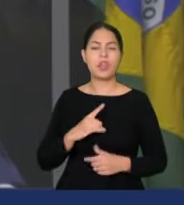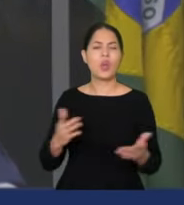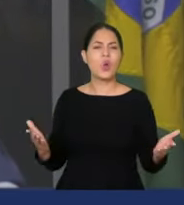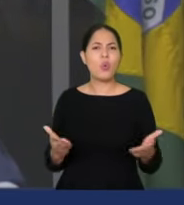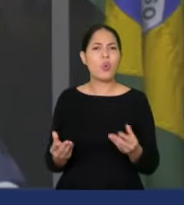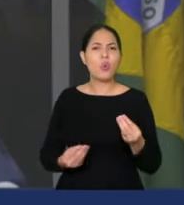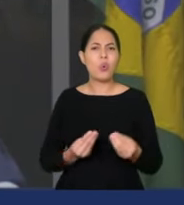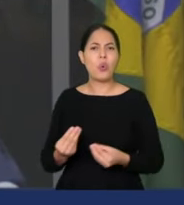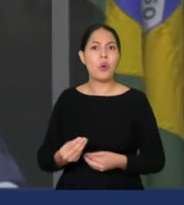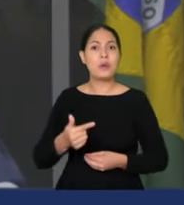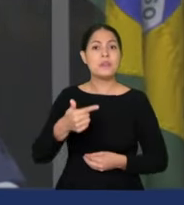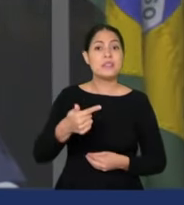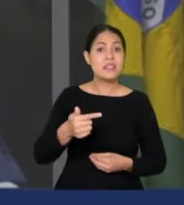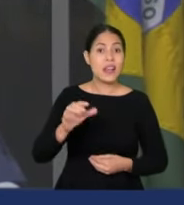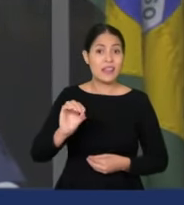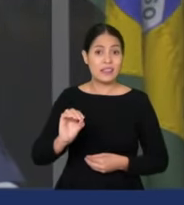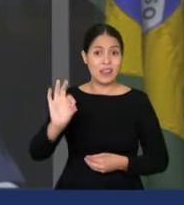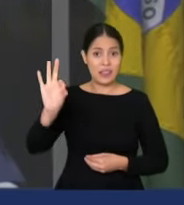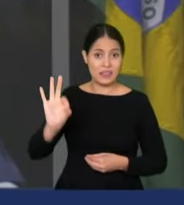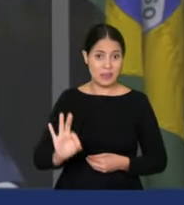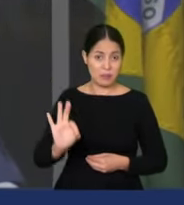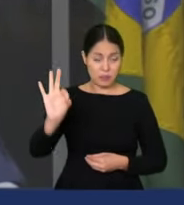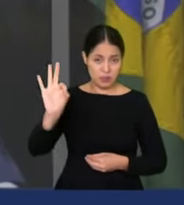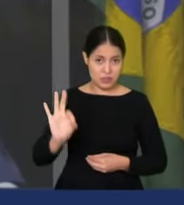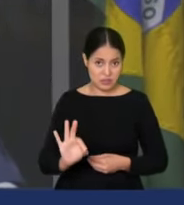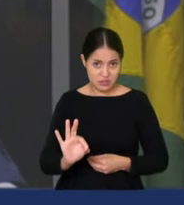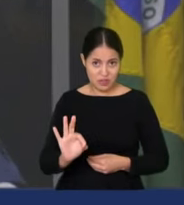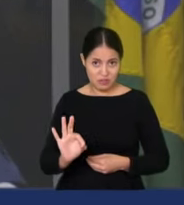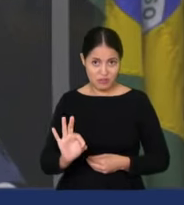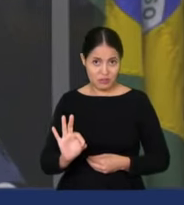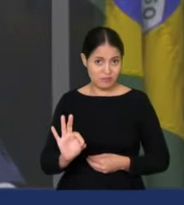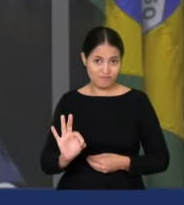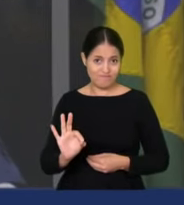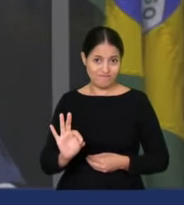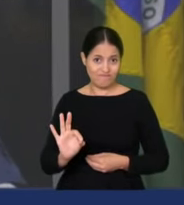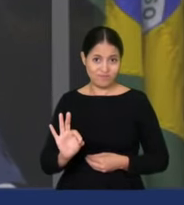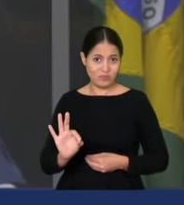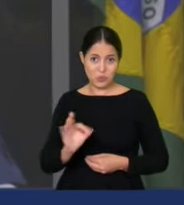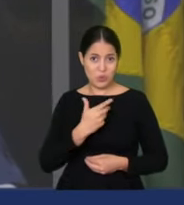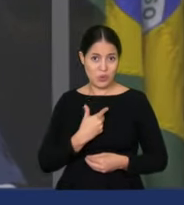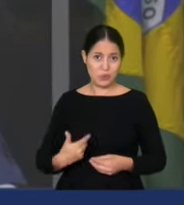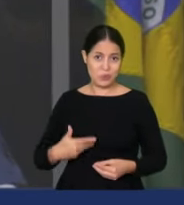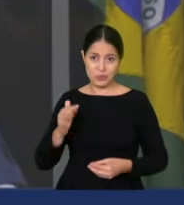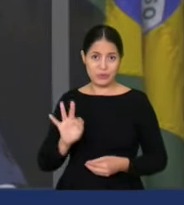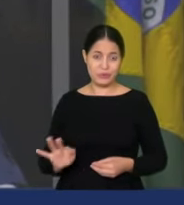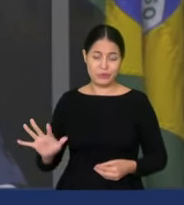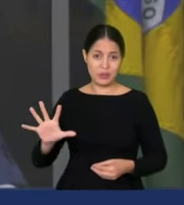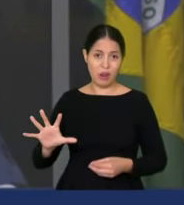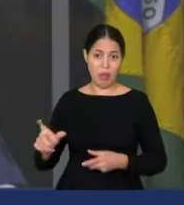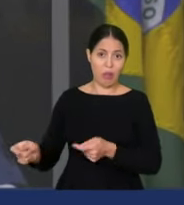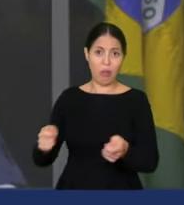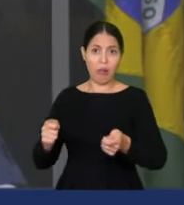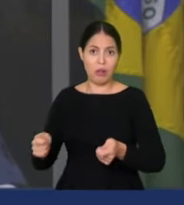governo, ele tem um naco ali de próximo a 37%.